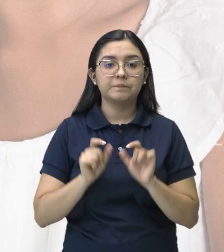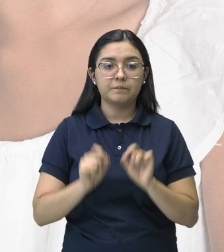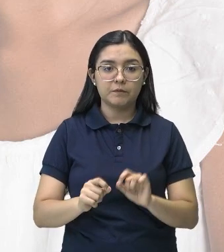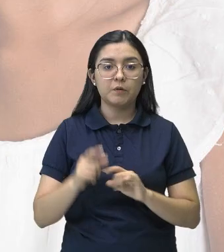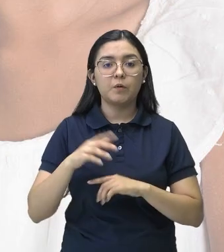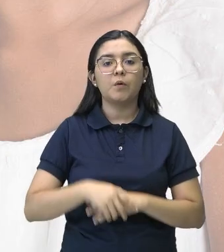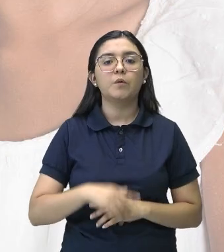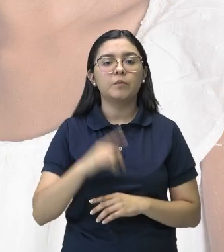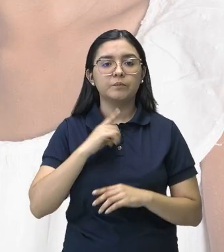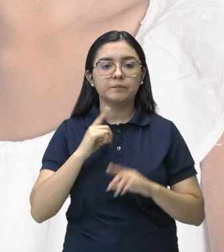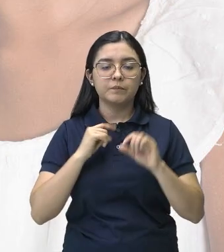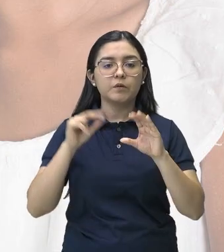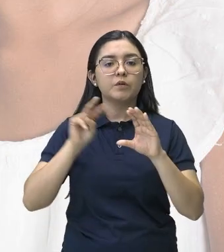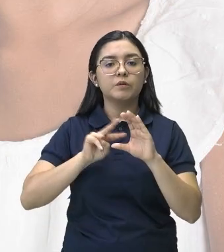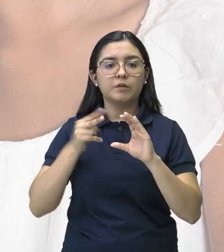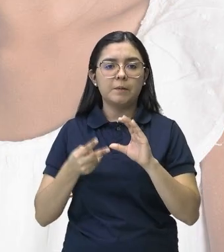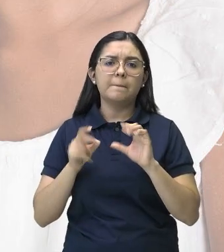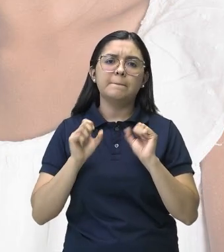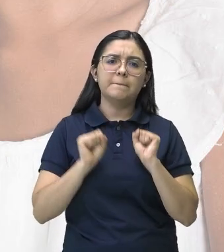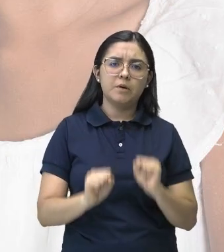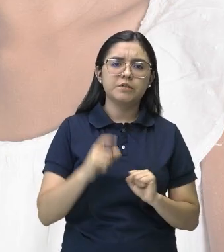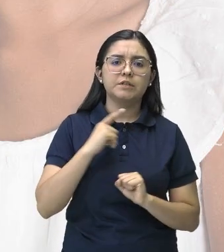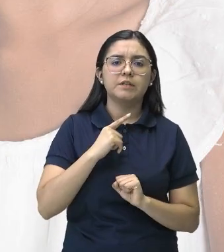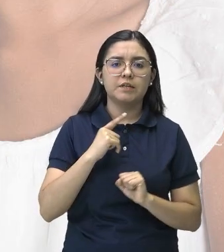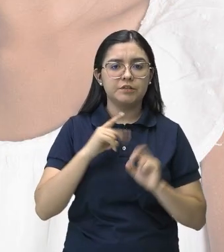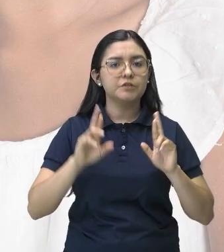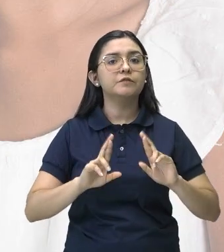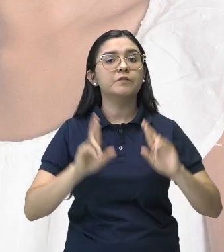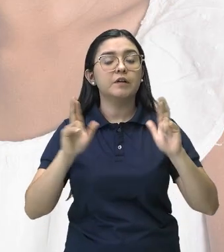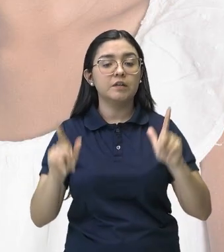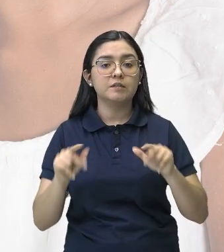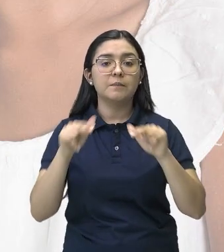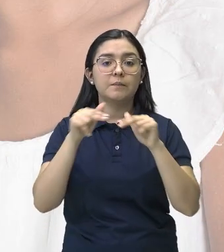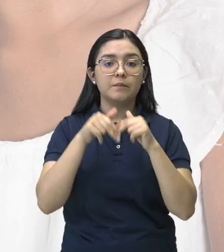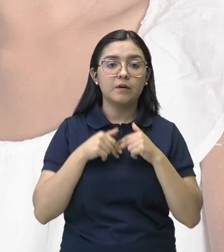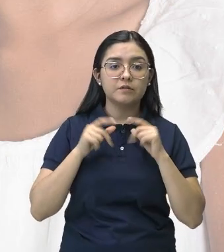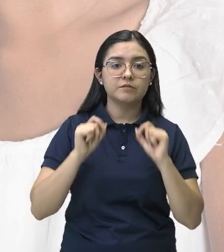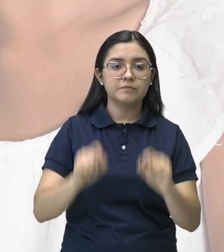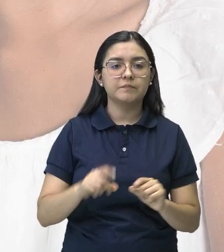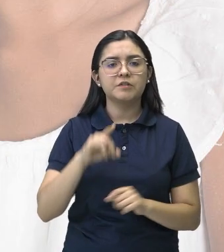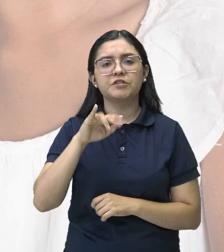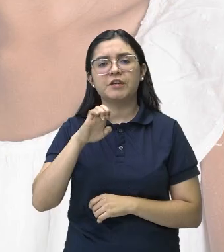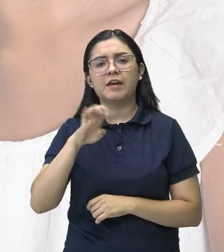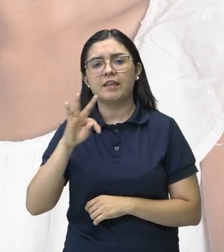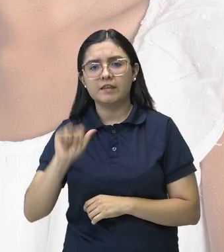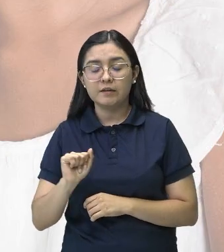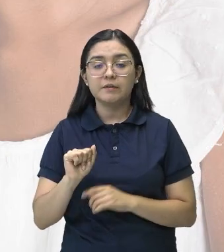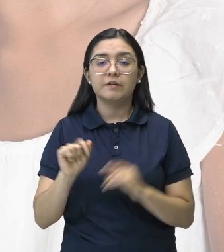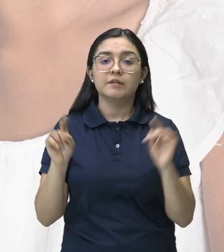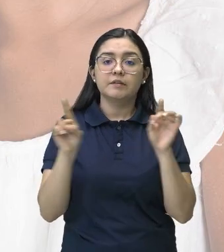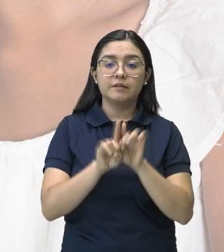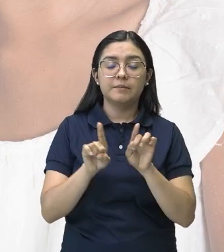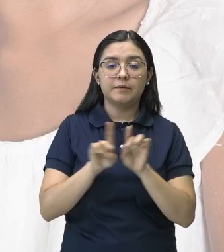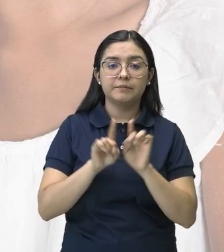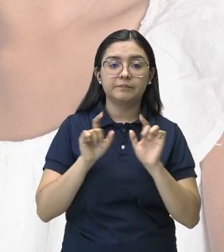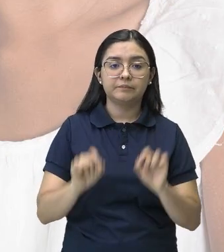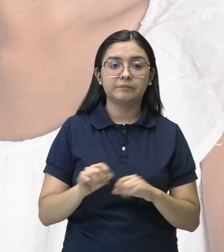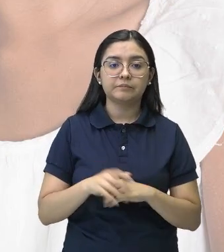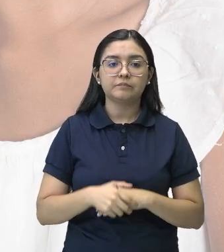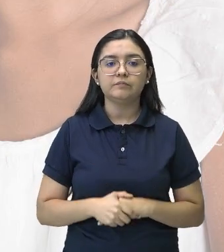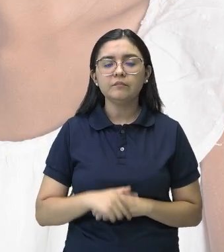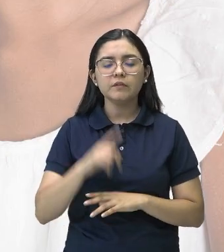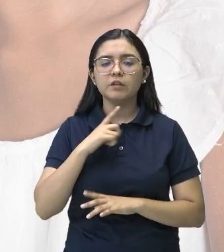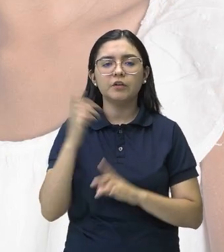material genético, podem ter diferenças devido à sua dieta, né? Isso aí não vai, a dieta não